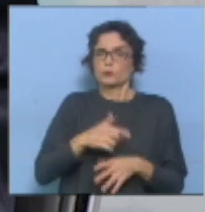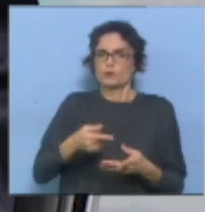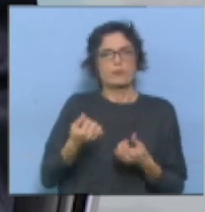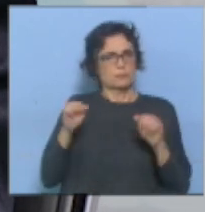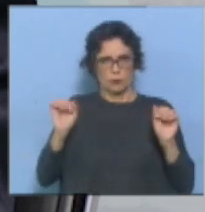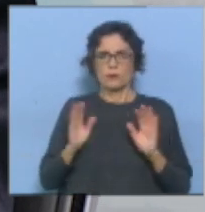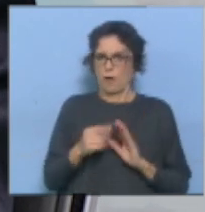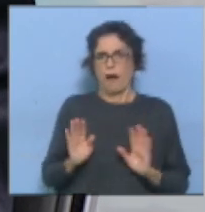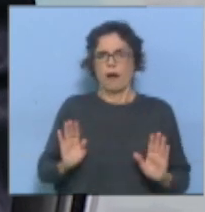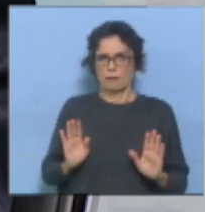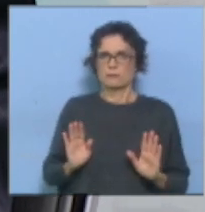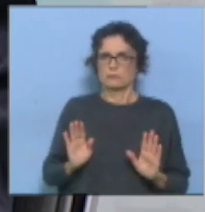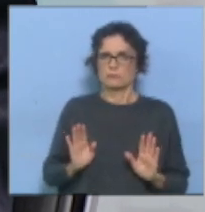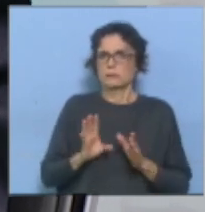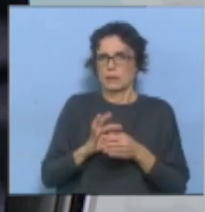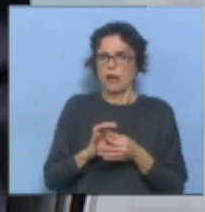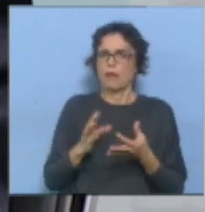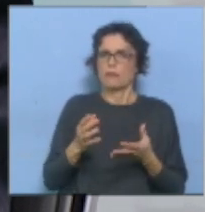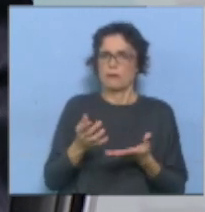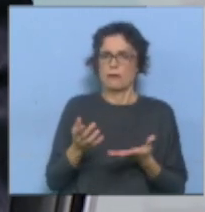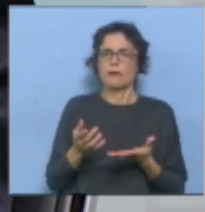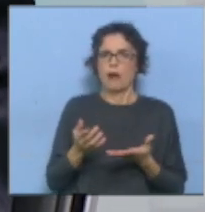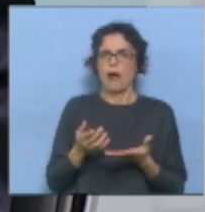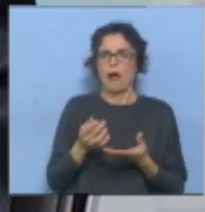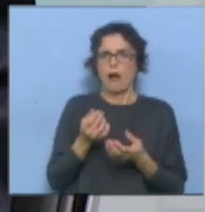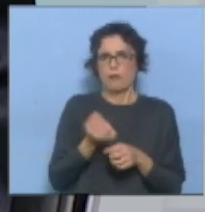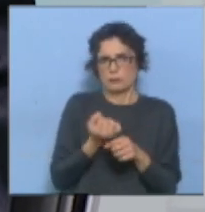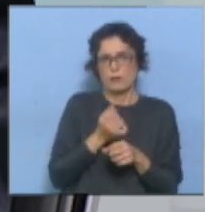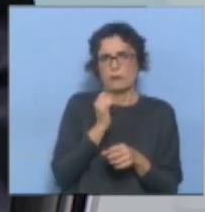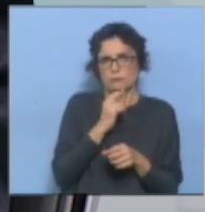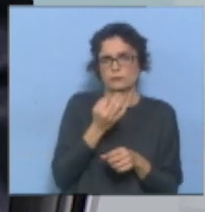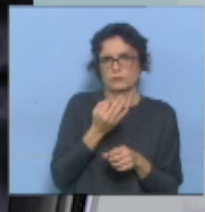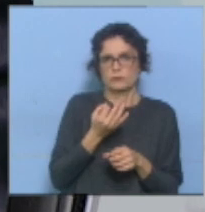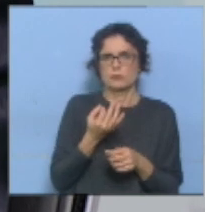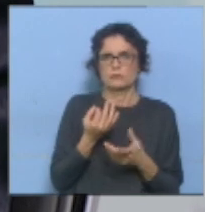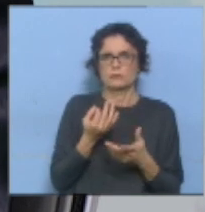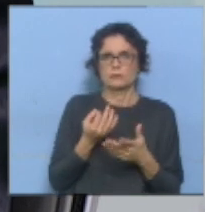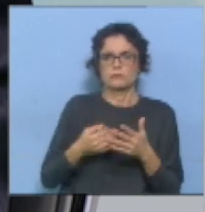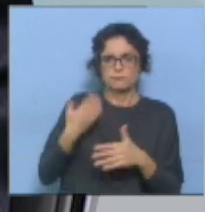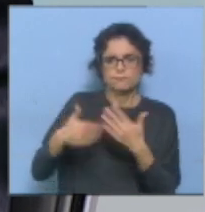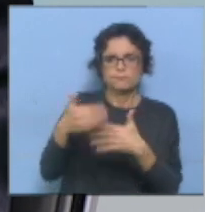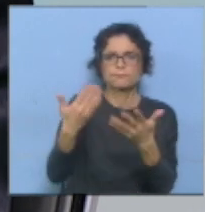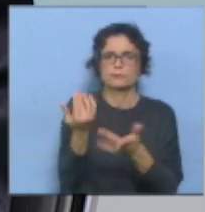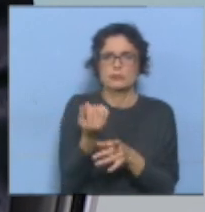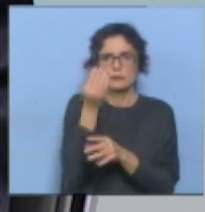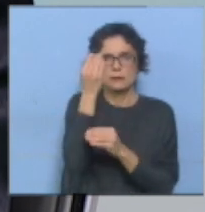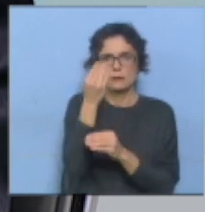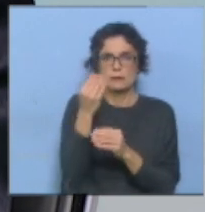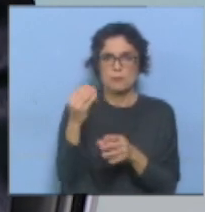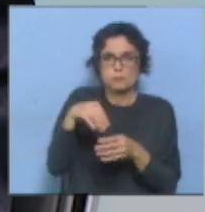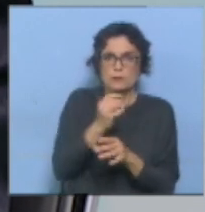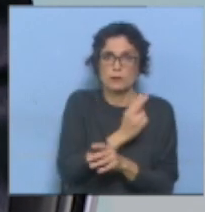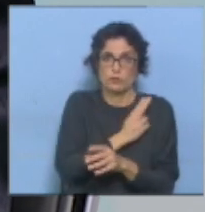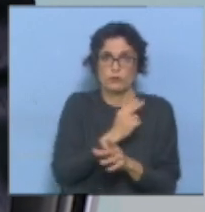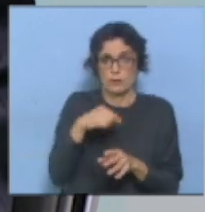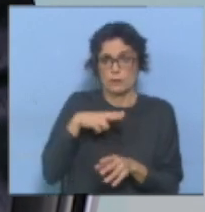autonomia no que diz respeito àquilo que é possível fazer no ensino universitário em Portugal.